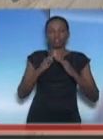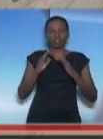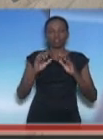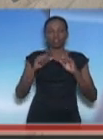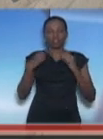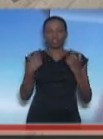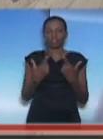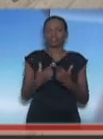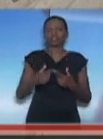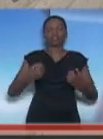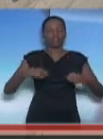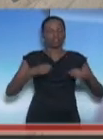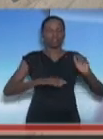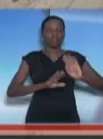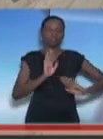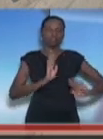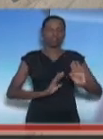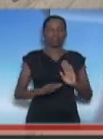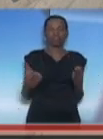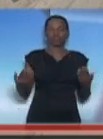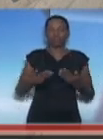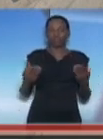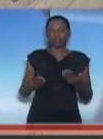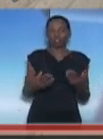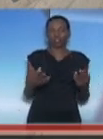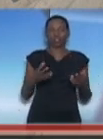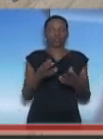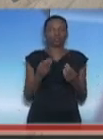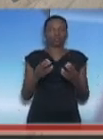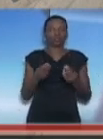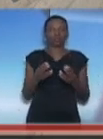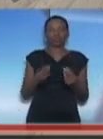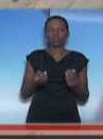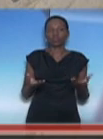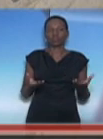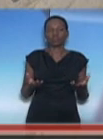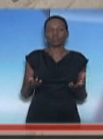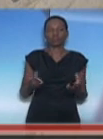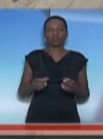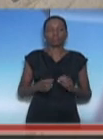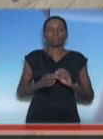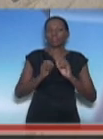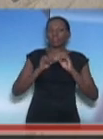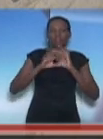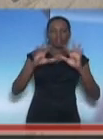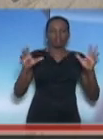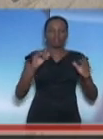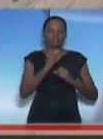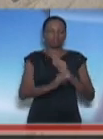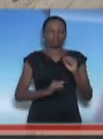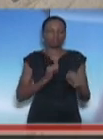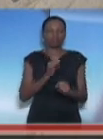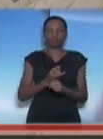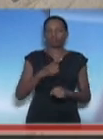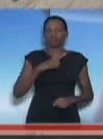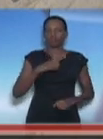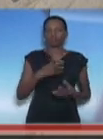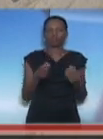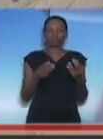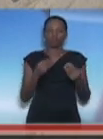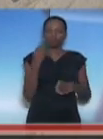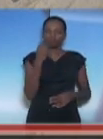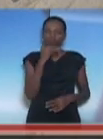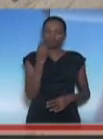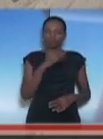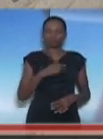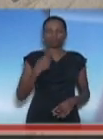dia, devido à globalização, devido ao excesso de meios e de disponibilidades que nós temos na internet, muitos indivíduos que nós chamamos